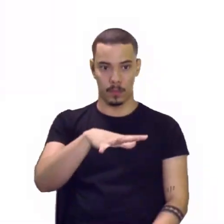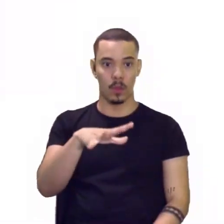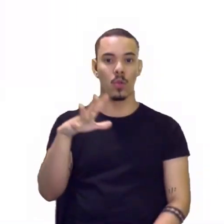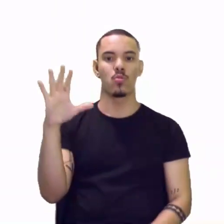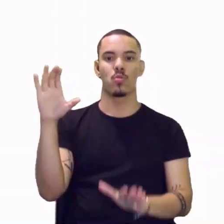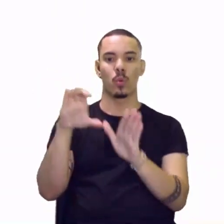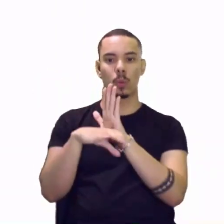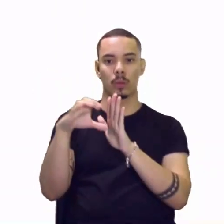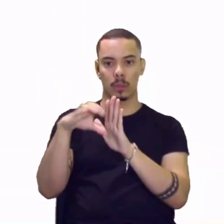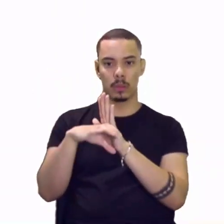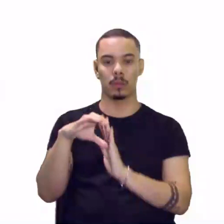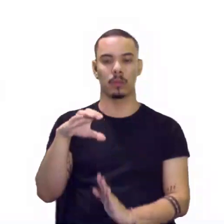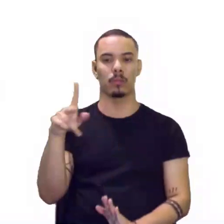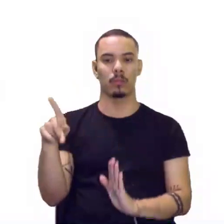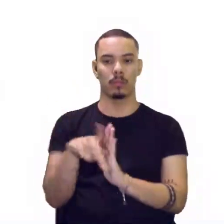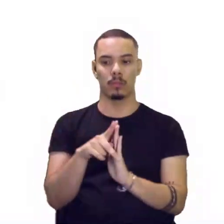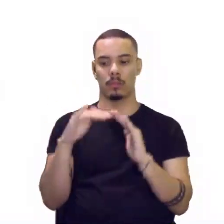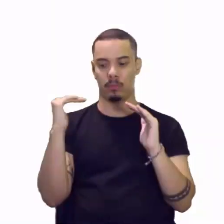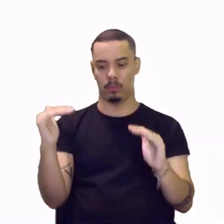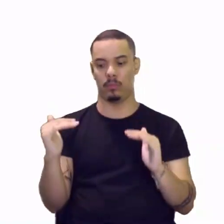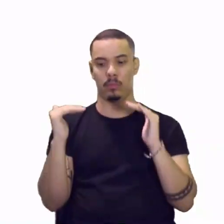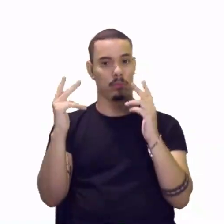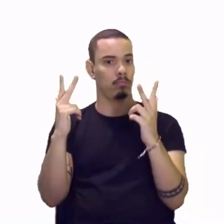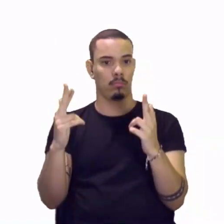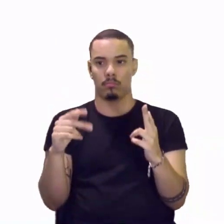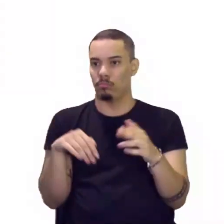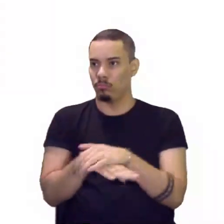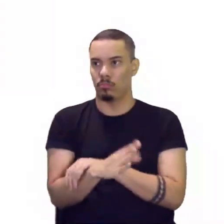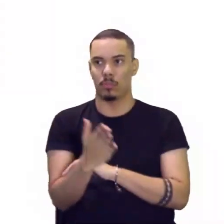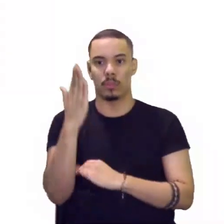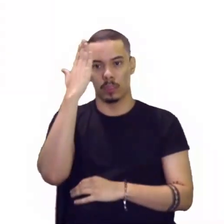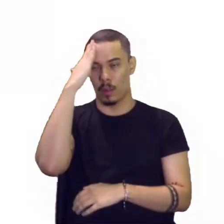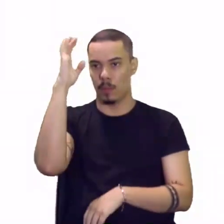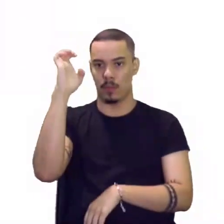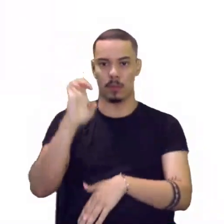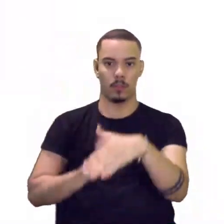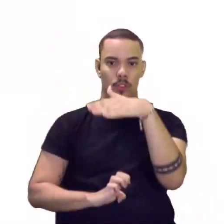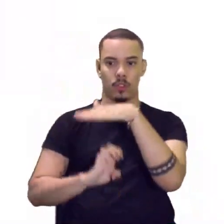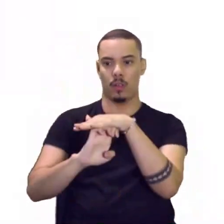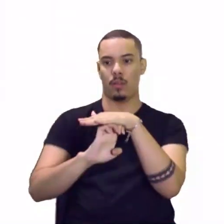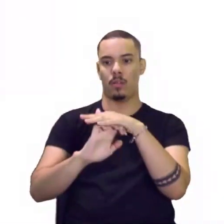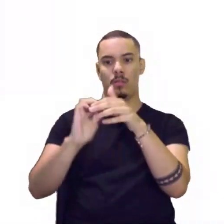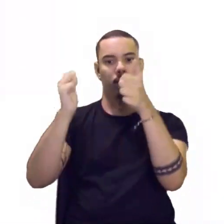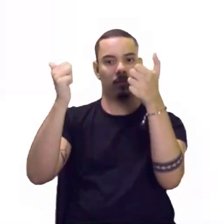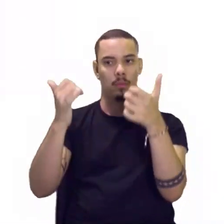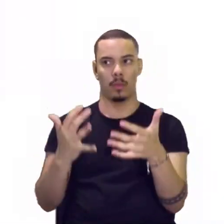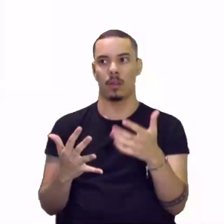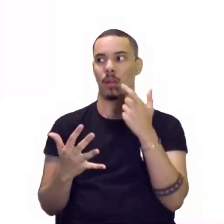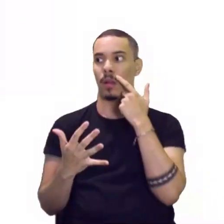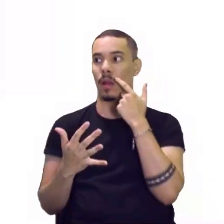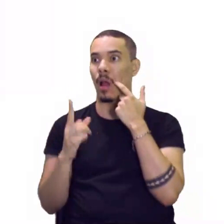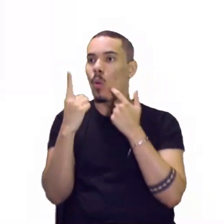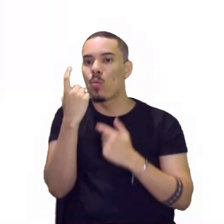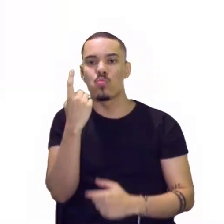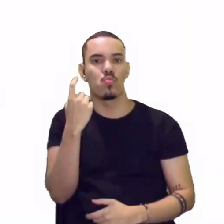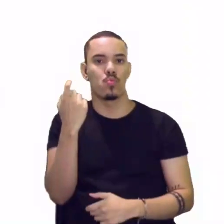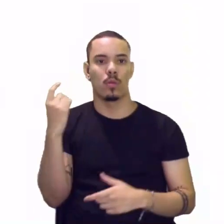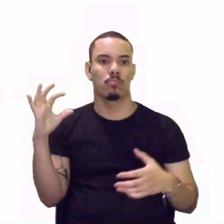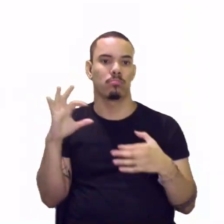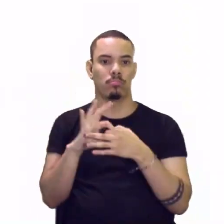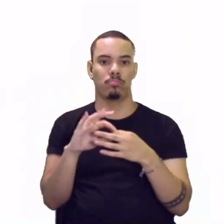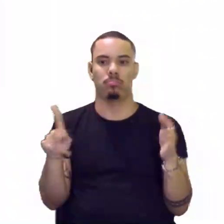de soberania é comumente atribuído ao Estado, como eu acabei de falar, né, professor? Muito bem. Como única